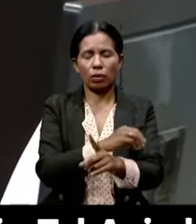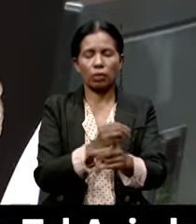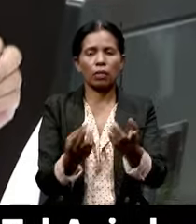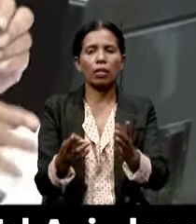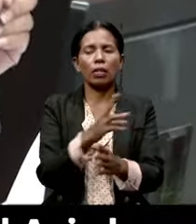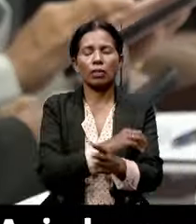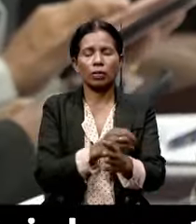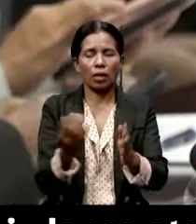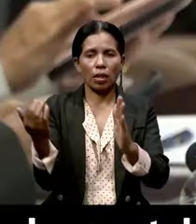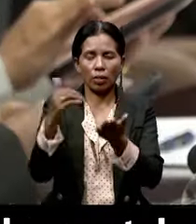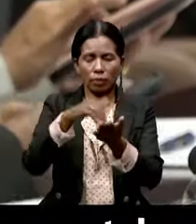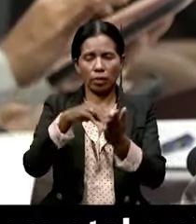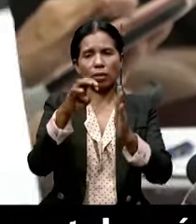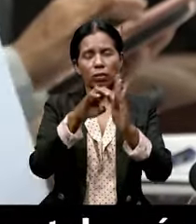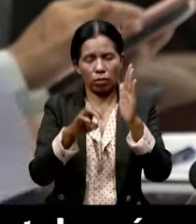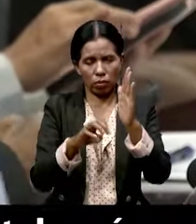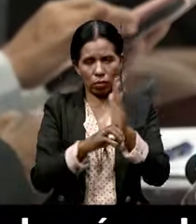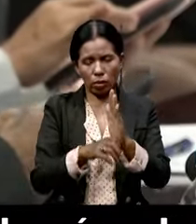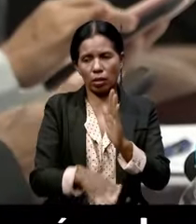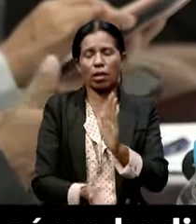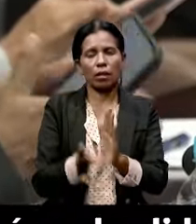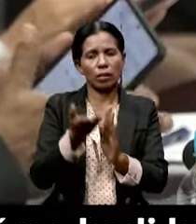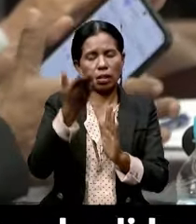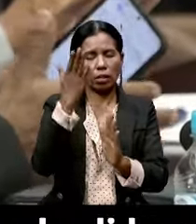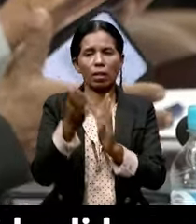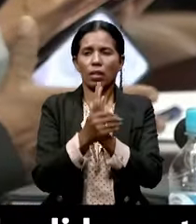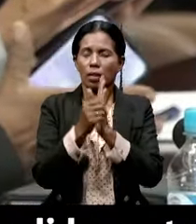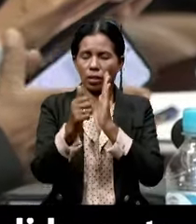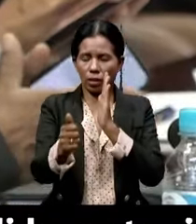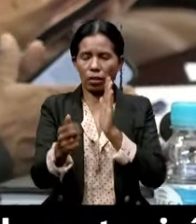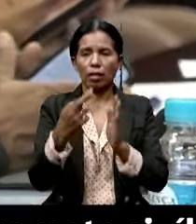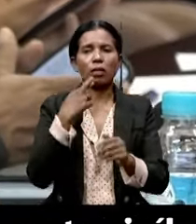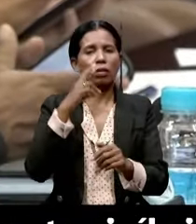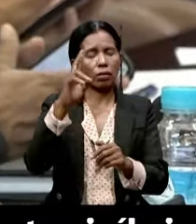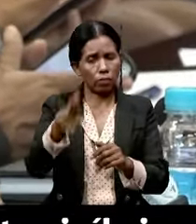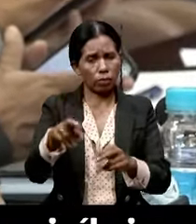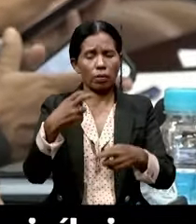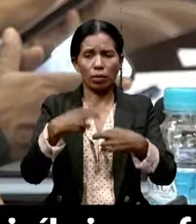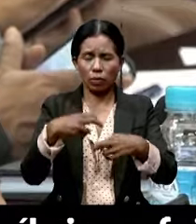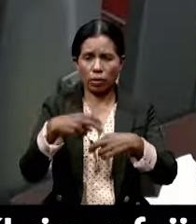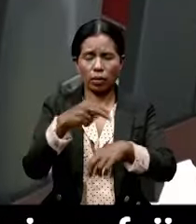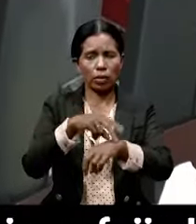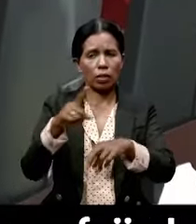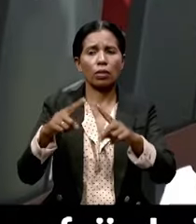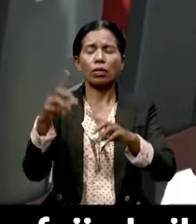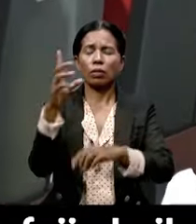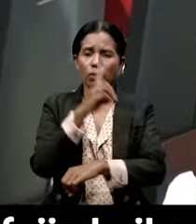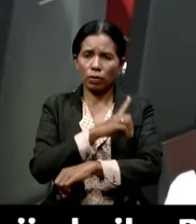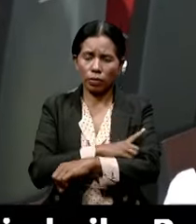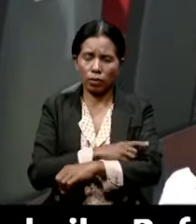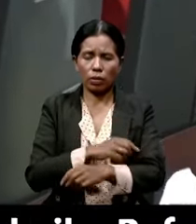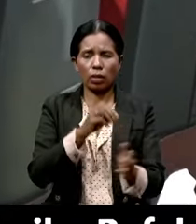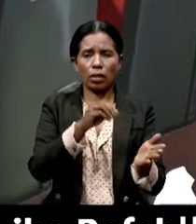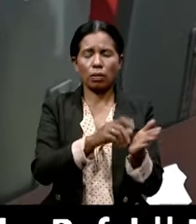no moderniza a instituição refere, o de Hassai Ninha capacidade resposta para desafio nacional ou em Loronian, Nebe alina o